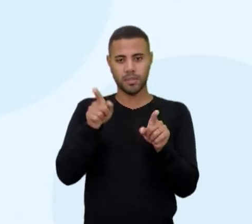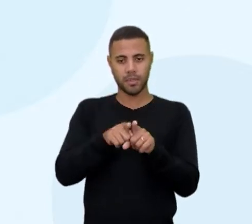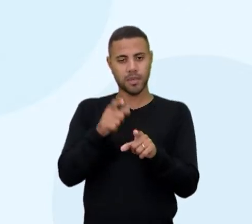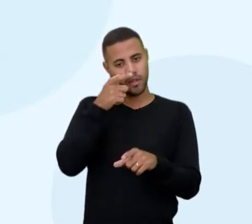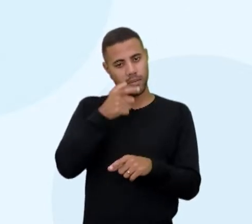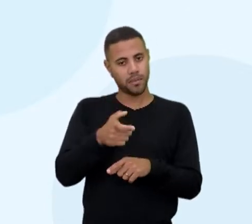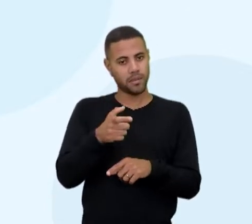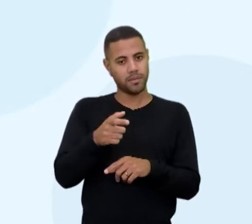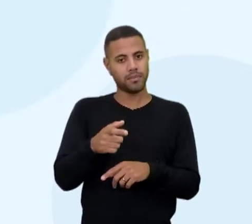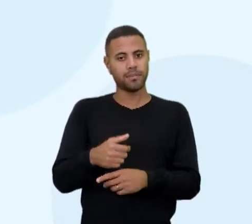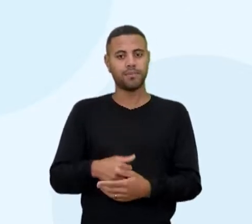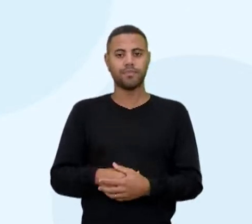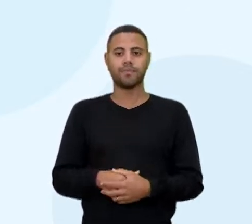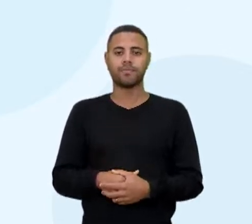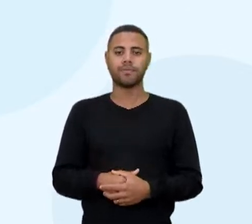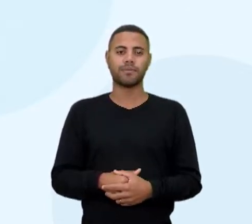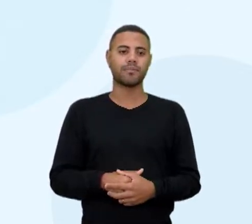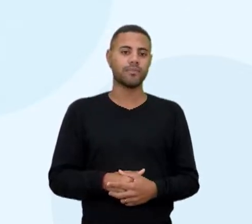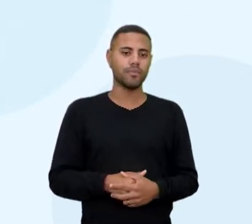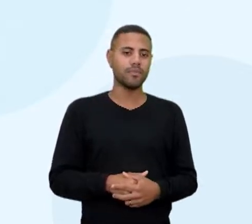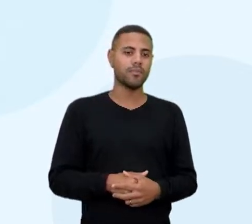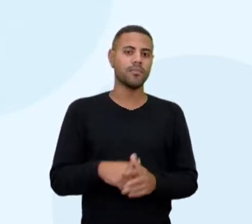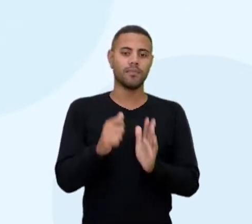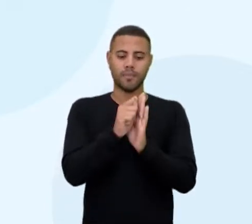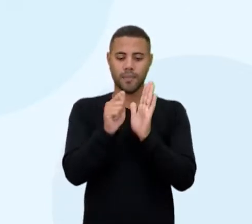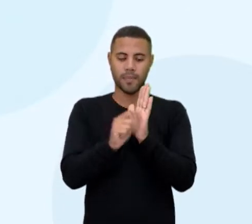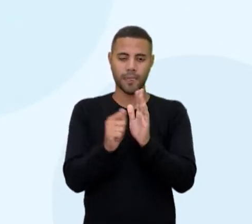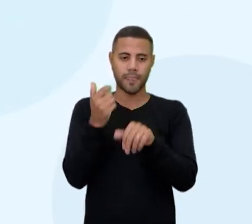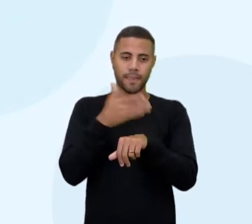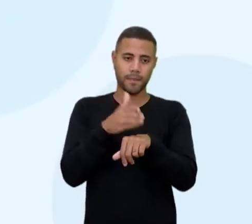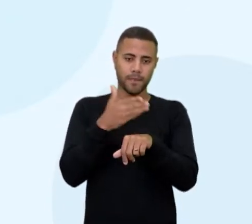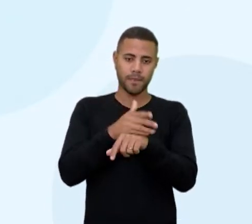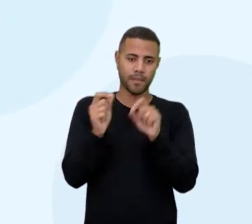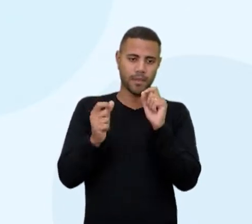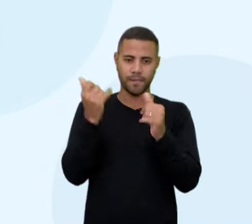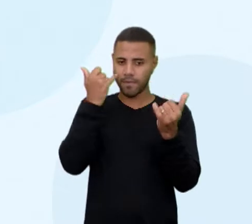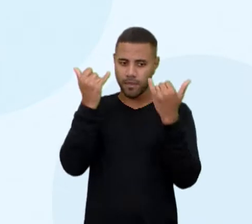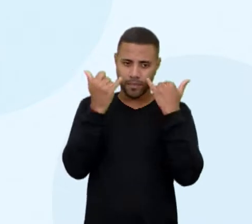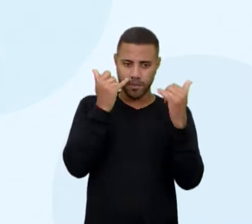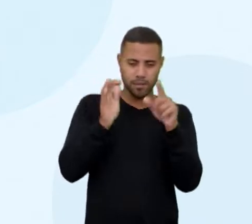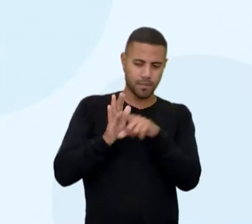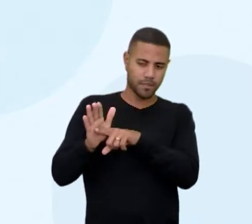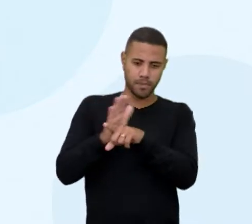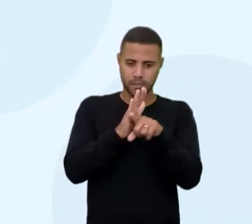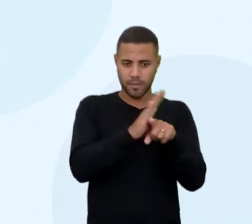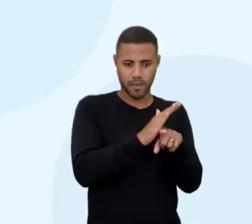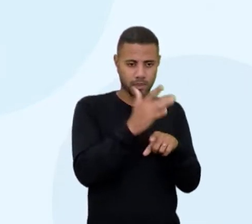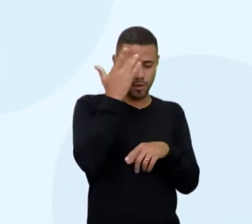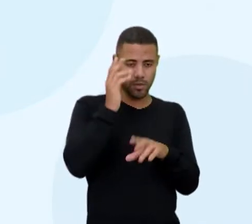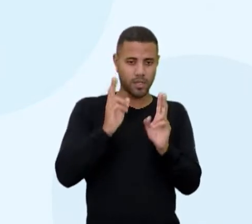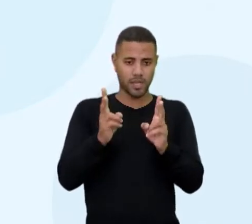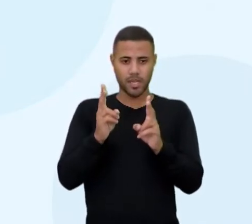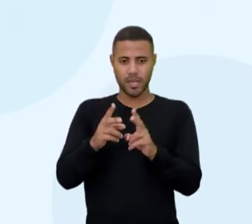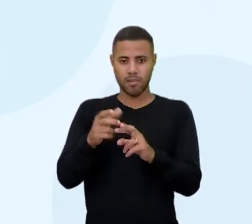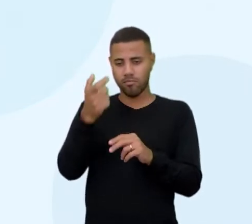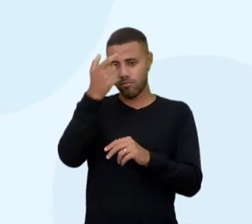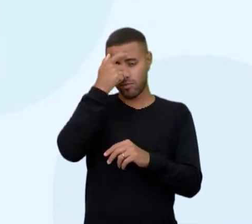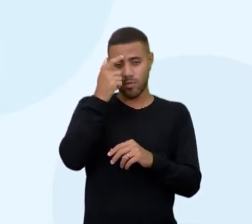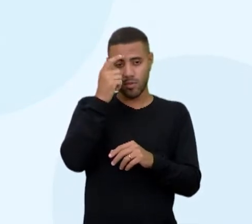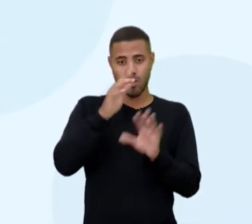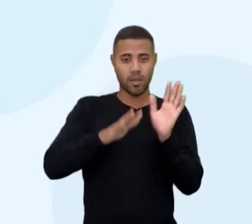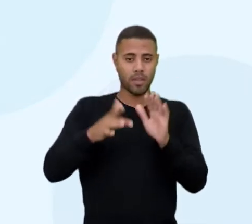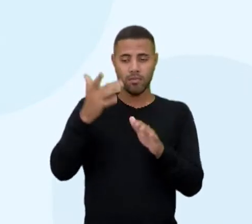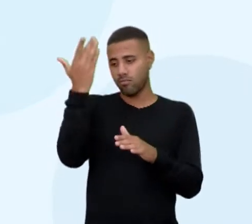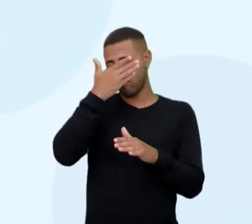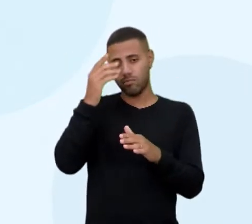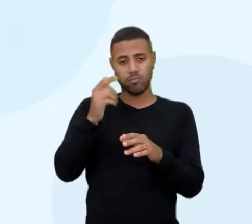verdade necessariamente não é. Os algoritmos são treinados a partir de dados que as pessoas fornecem de modo consciente ou